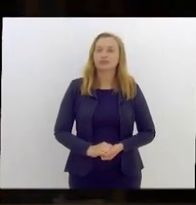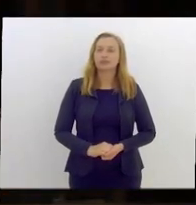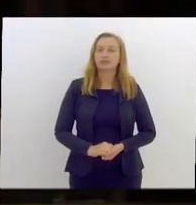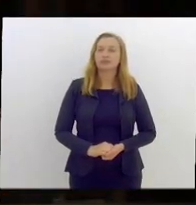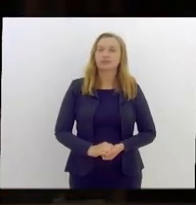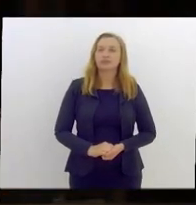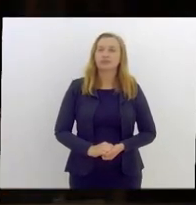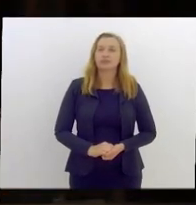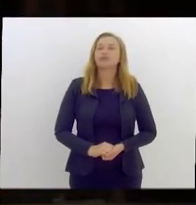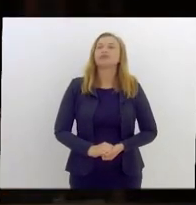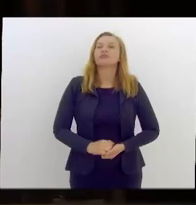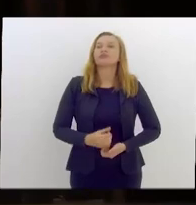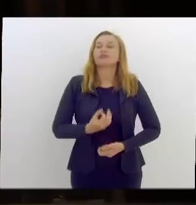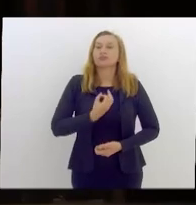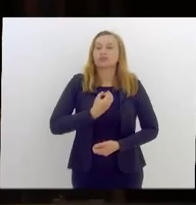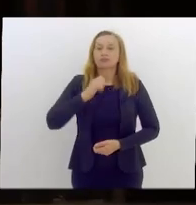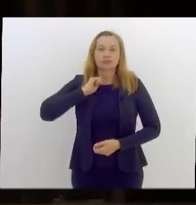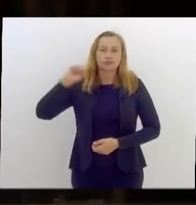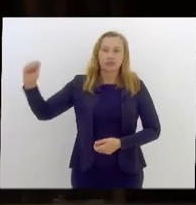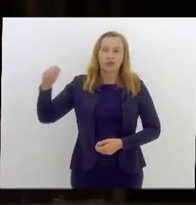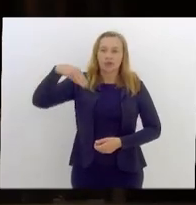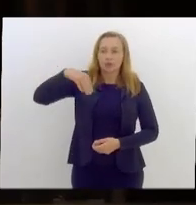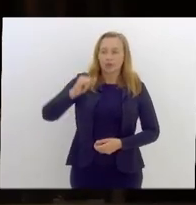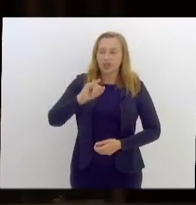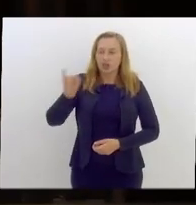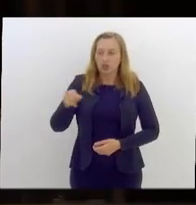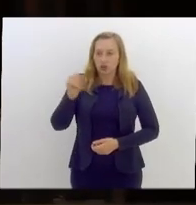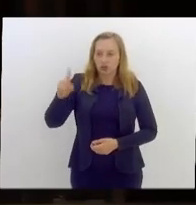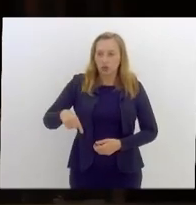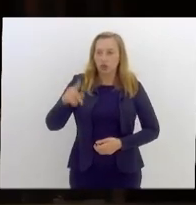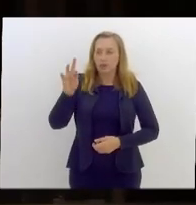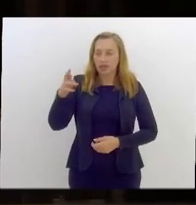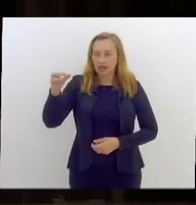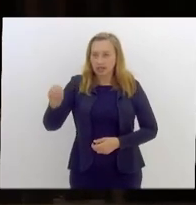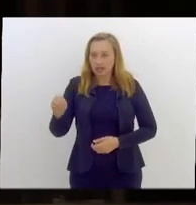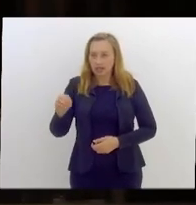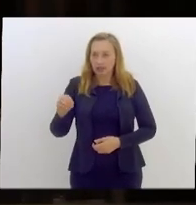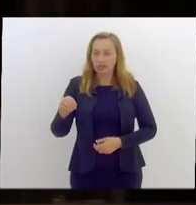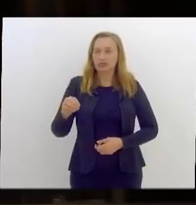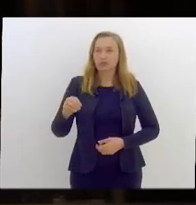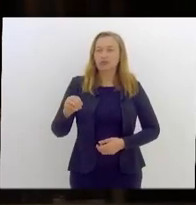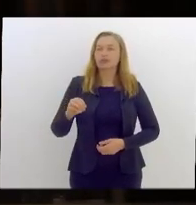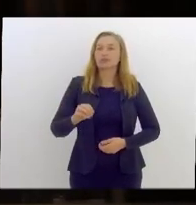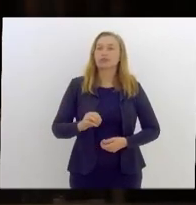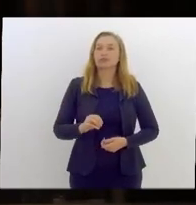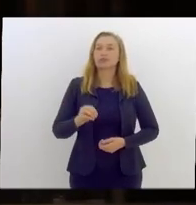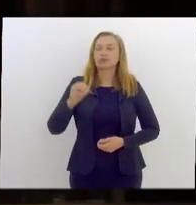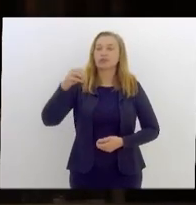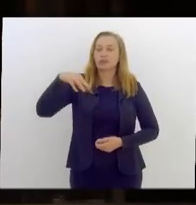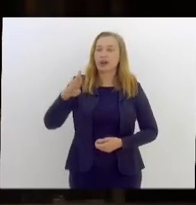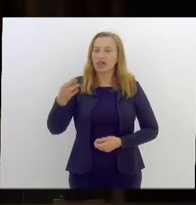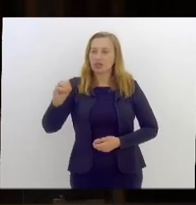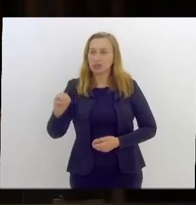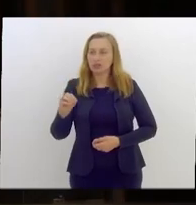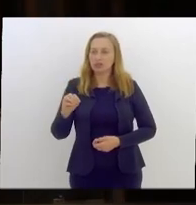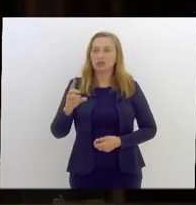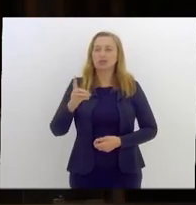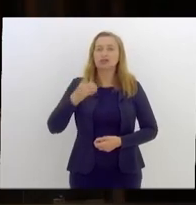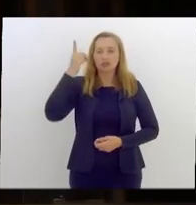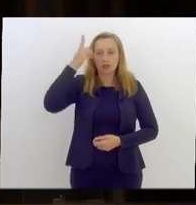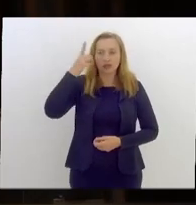Agraciados com medalhas Tiradentes. Major Brigadeiro do Ar, Márcio Bruno Bonotto. Autores, deputado